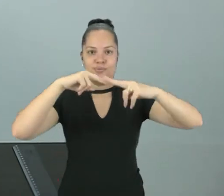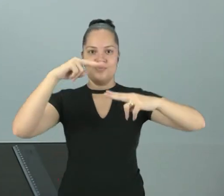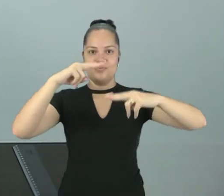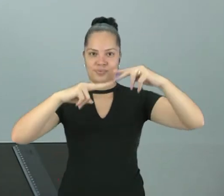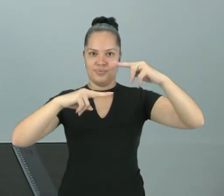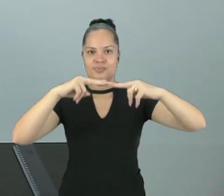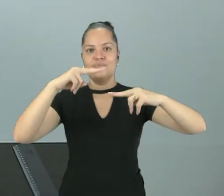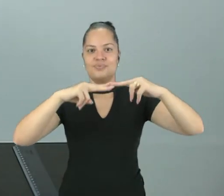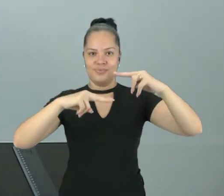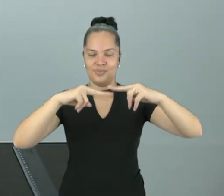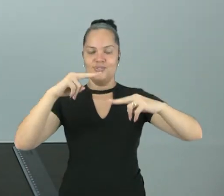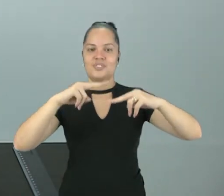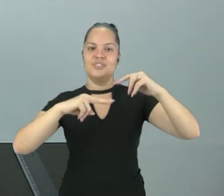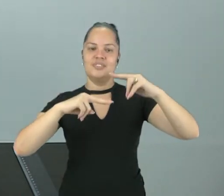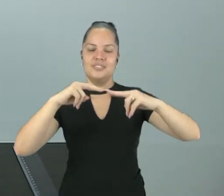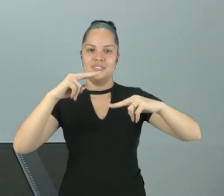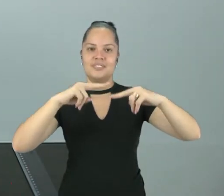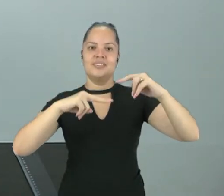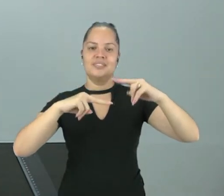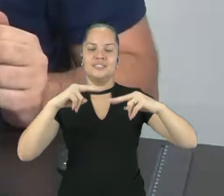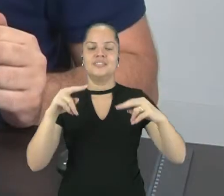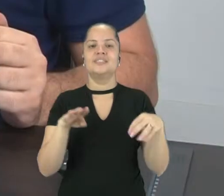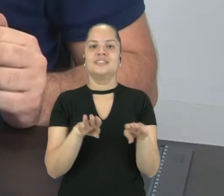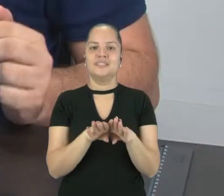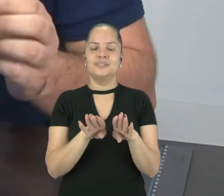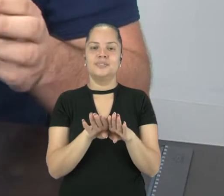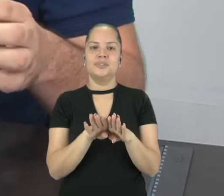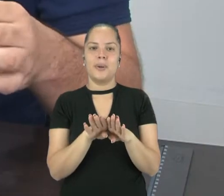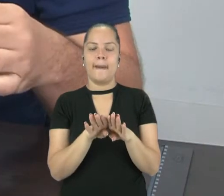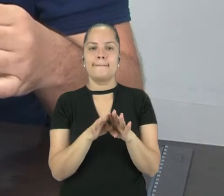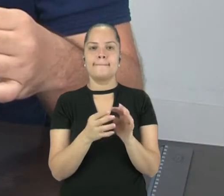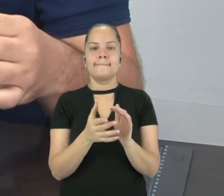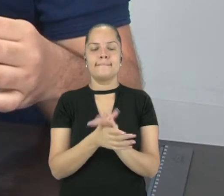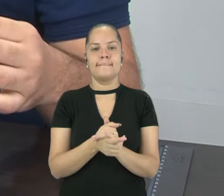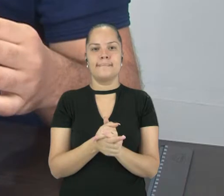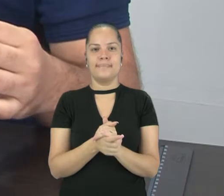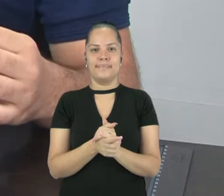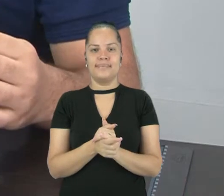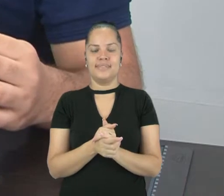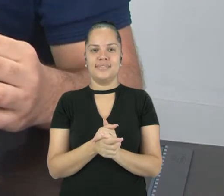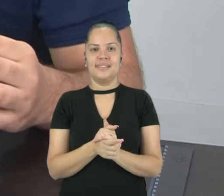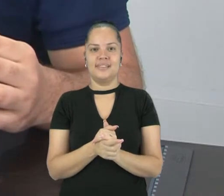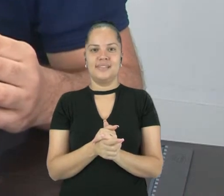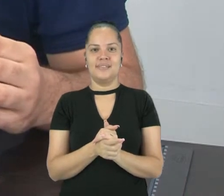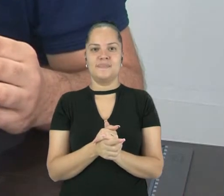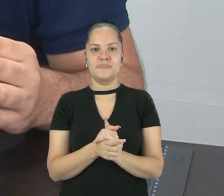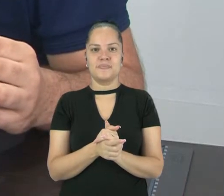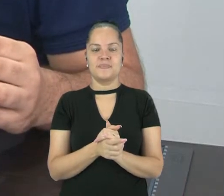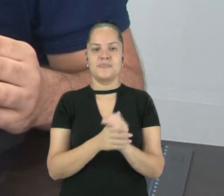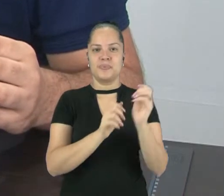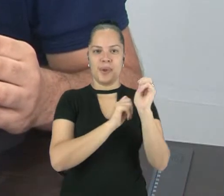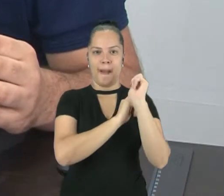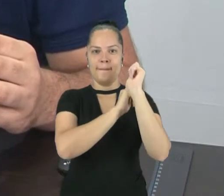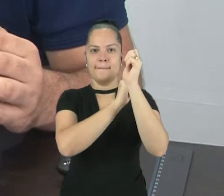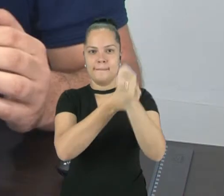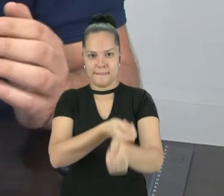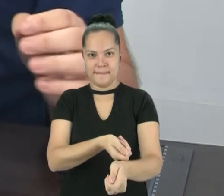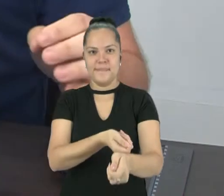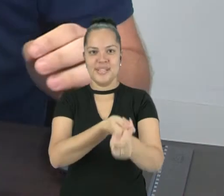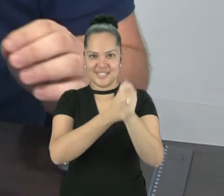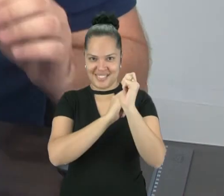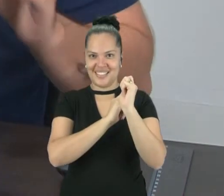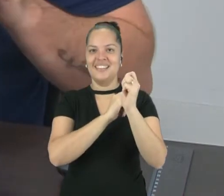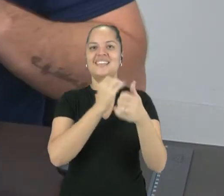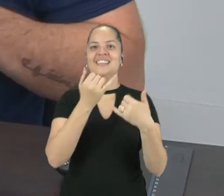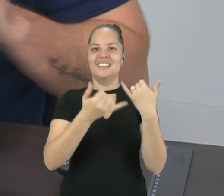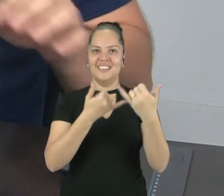né temos aqui a festa junina nós temos aqui ó a pescaria alguns